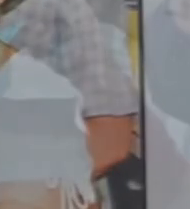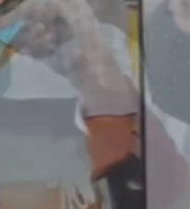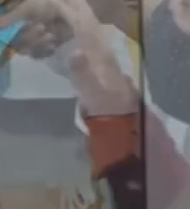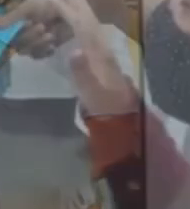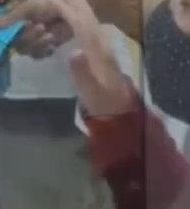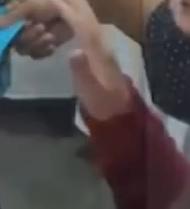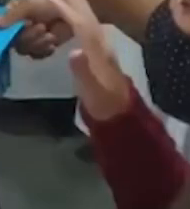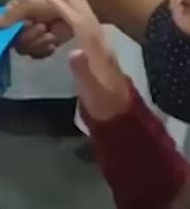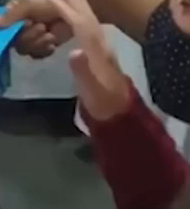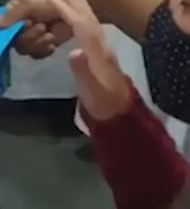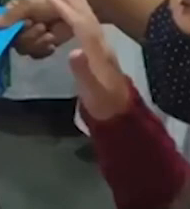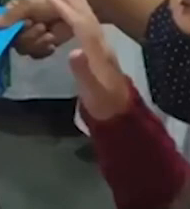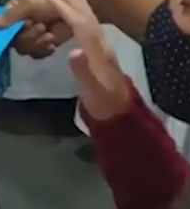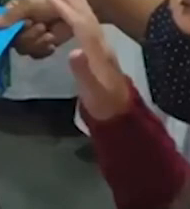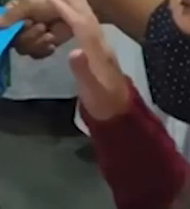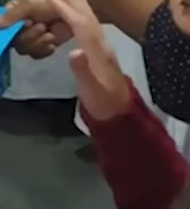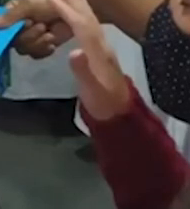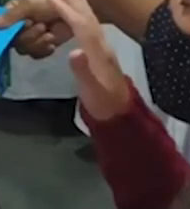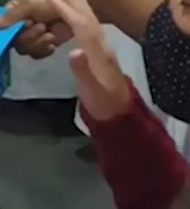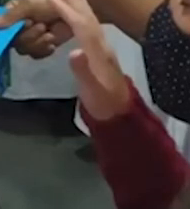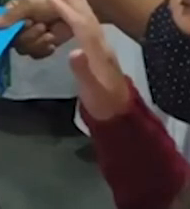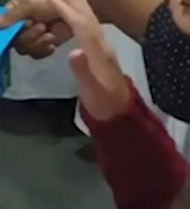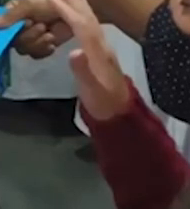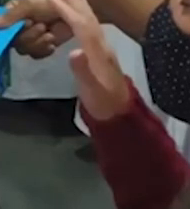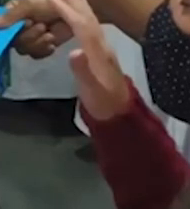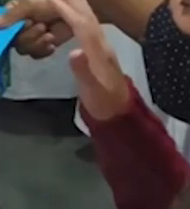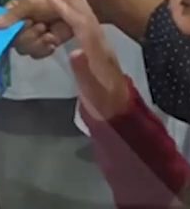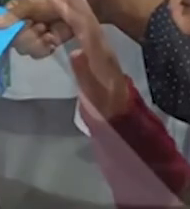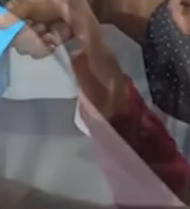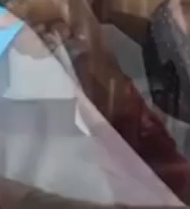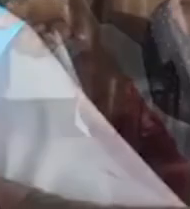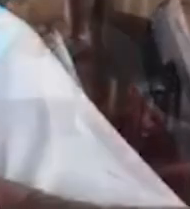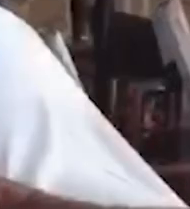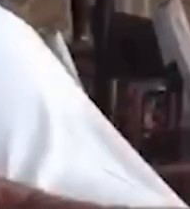todos cheios do Espírito Santo.